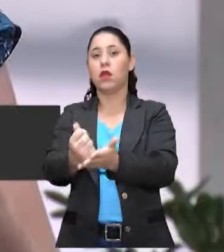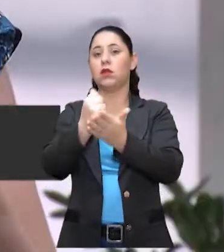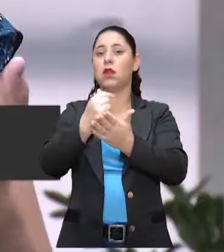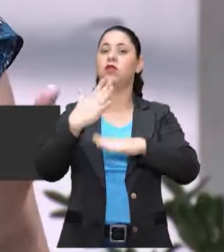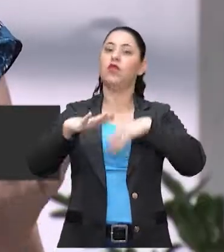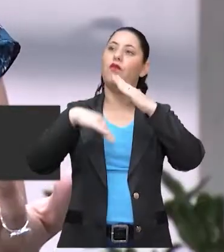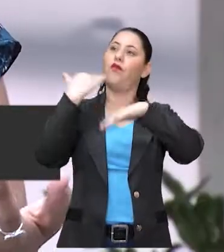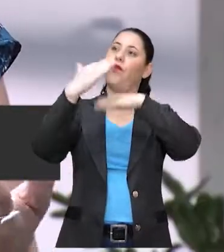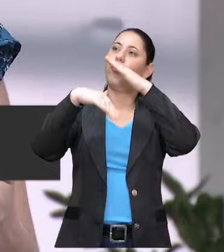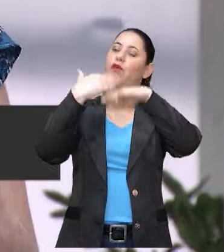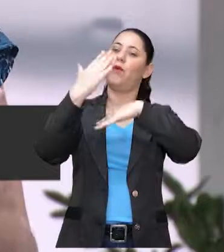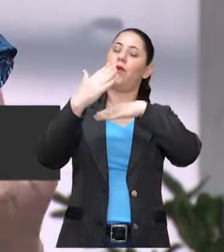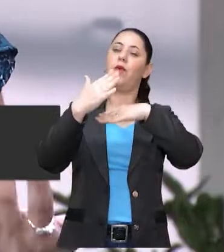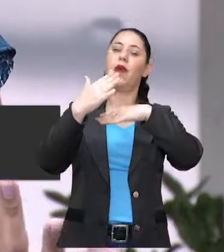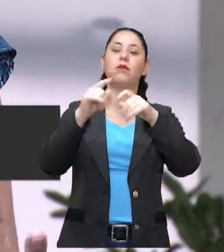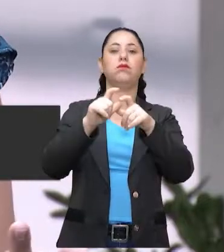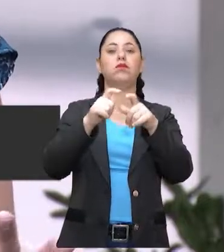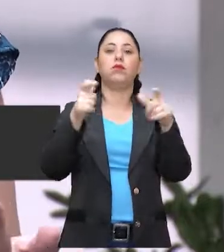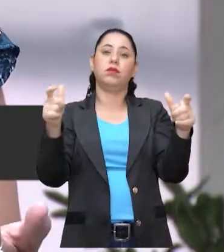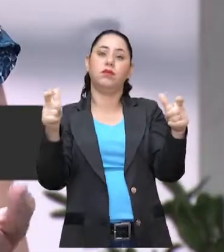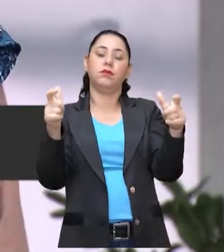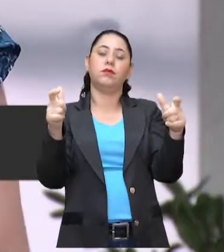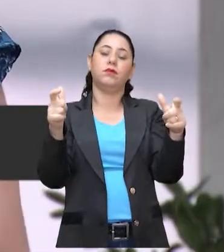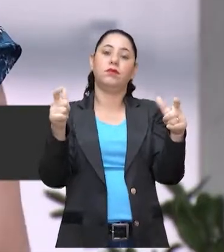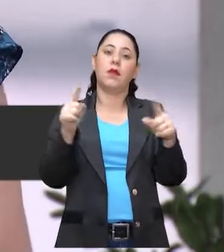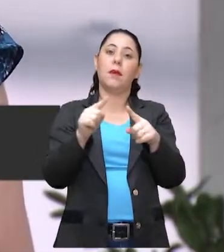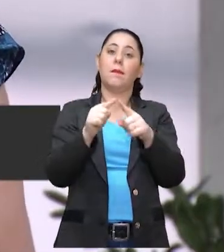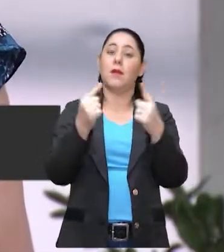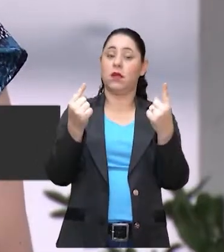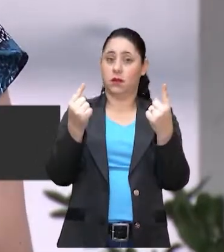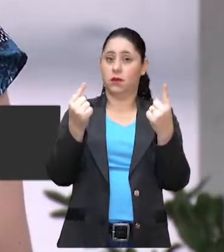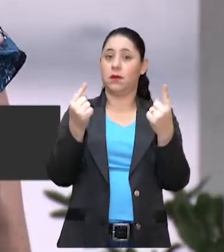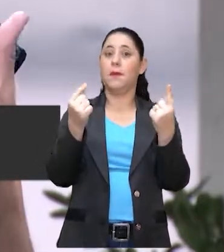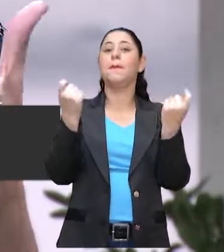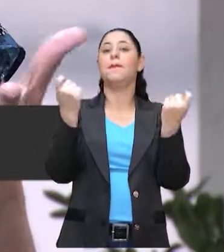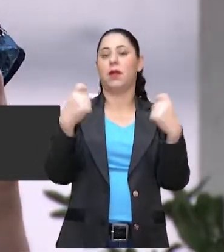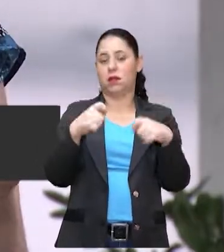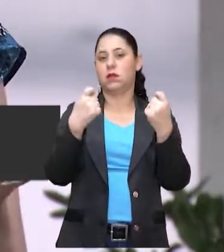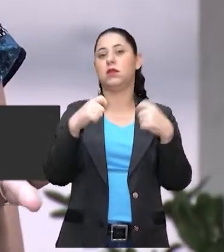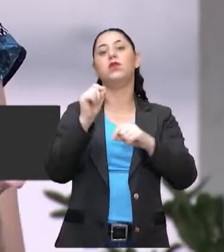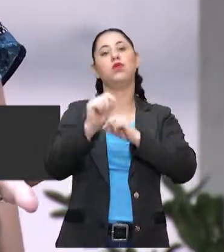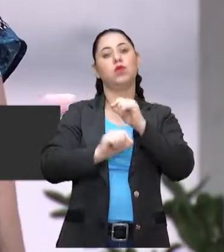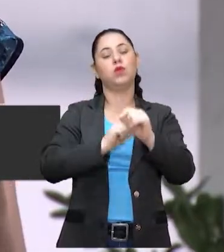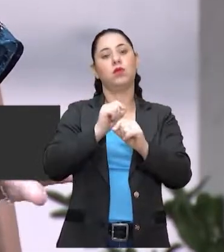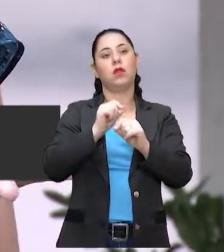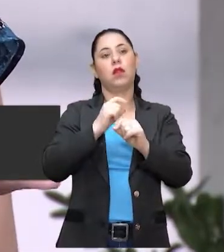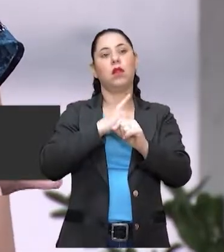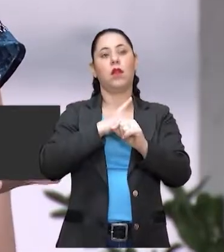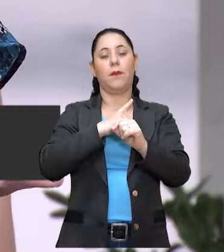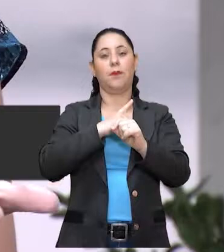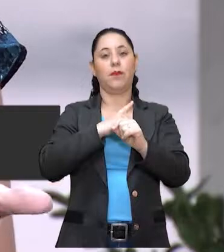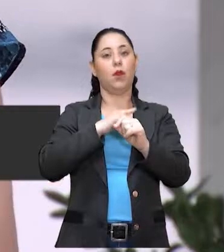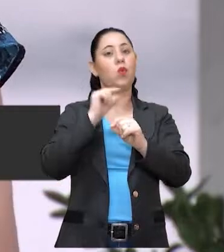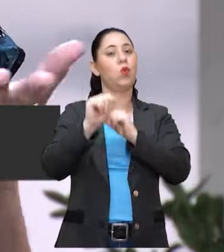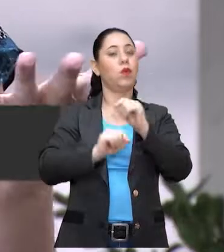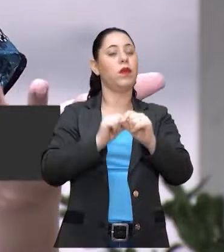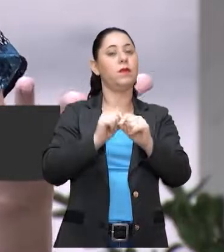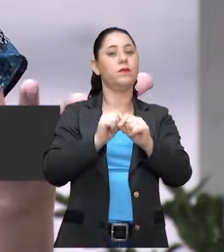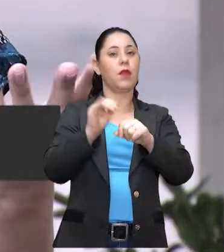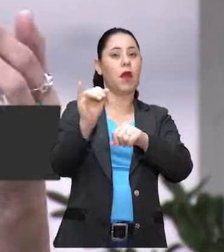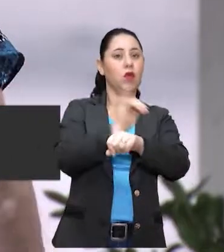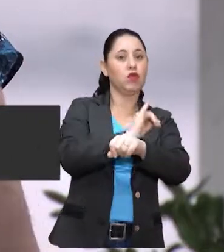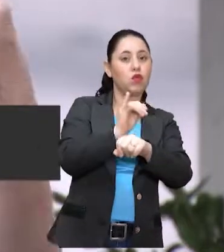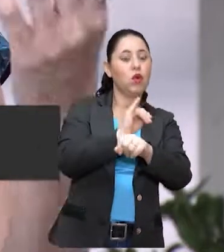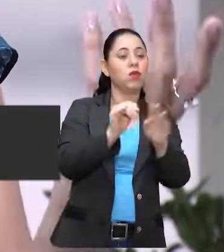de trazer desenvolvimento, de trazer prosperidade, só que ao fazer isso ela precisa tanto de lições da